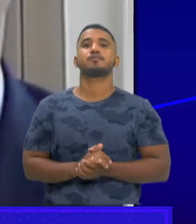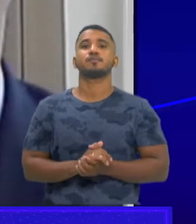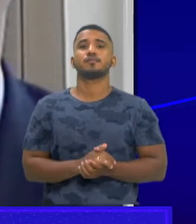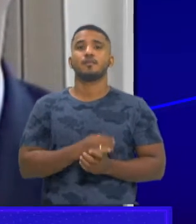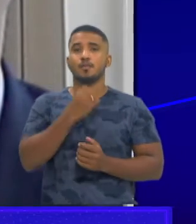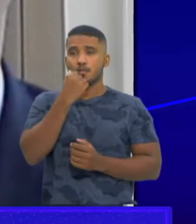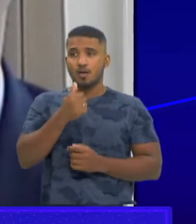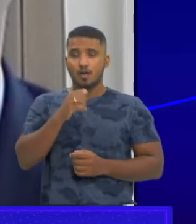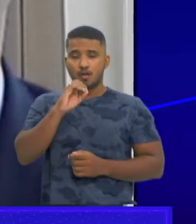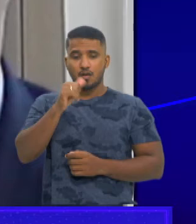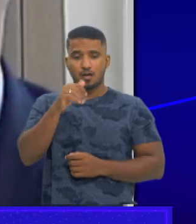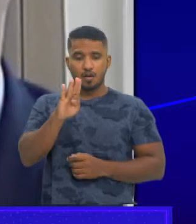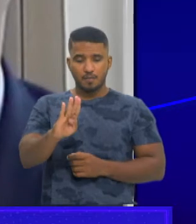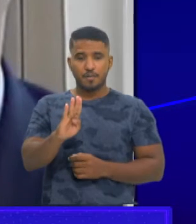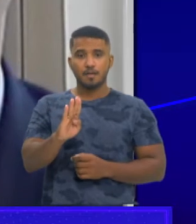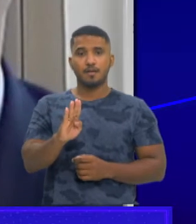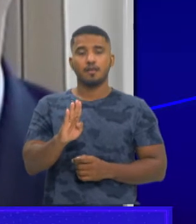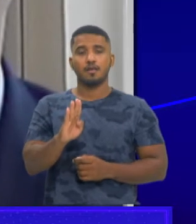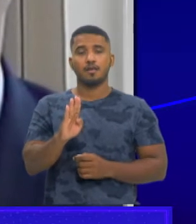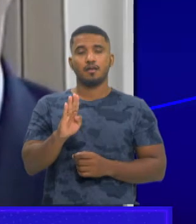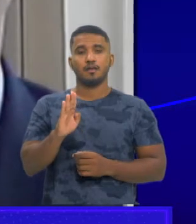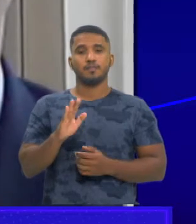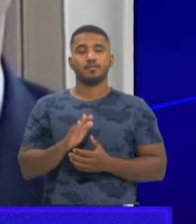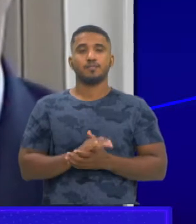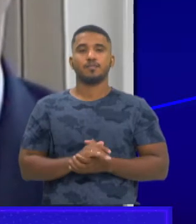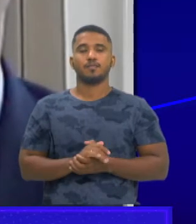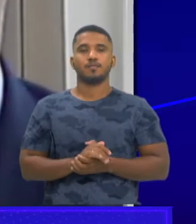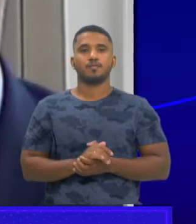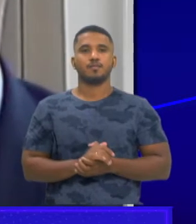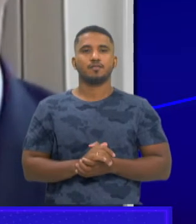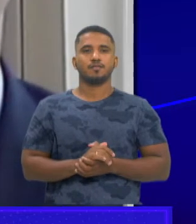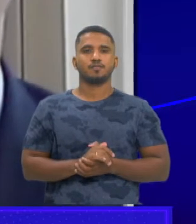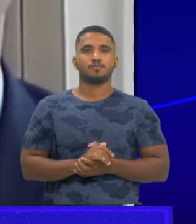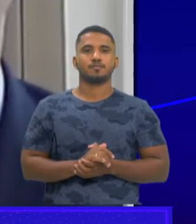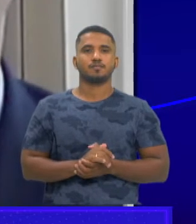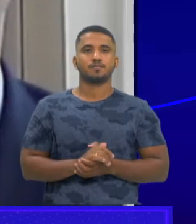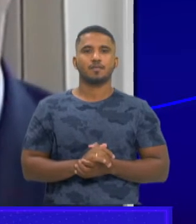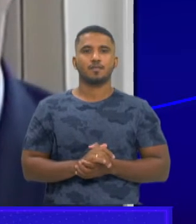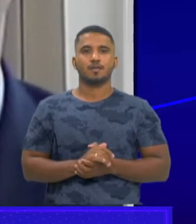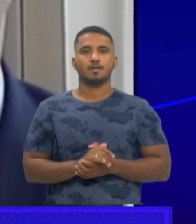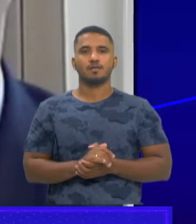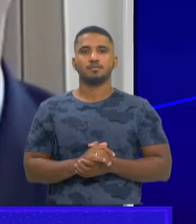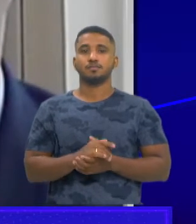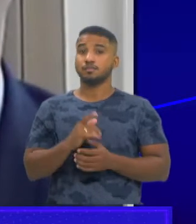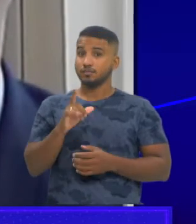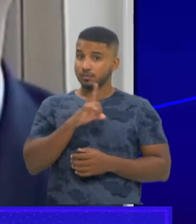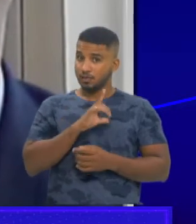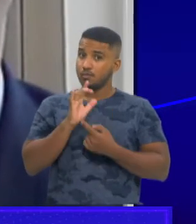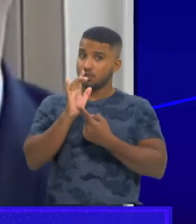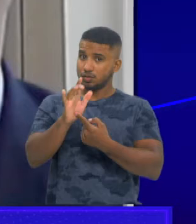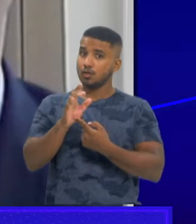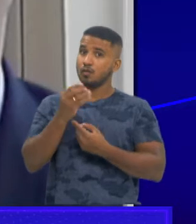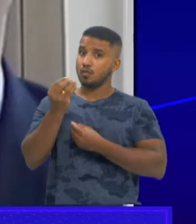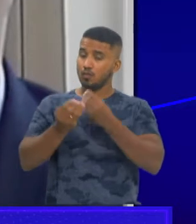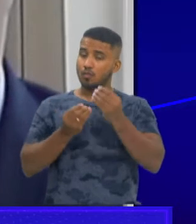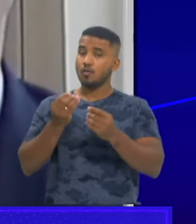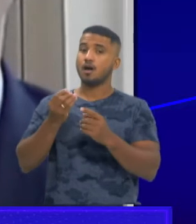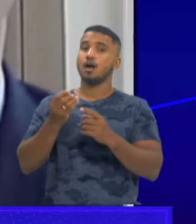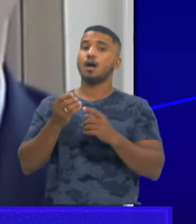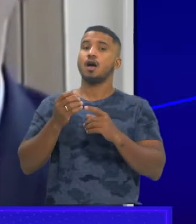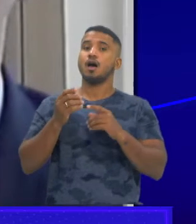mais aprofundado sobre o assunto, né? Bom, doutor, a OAB,